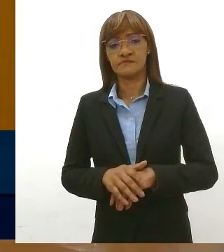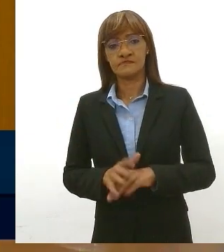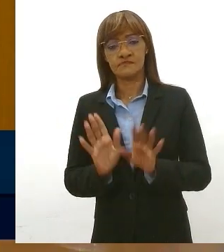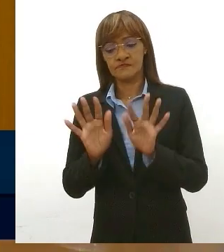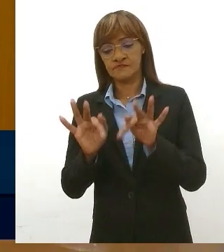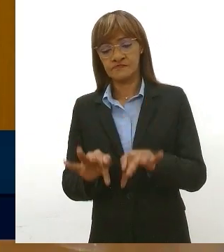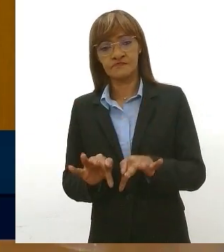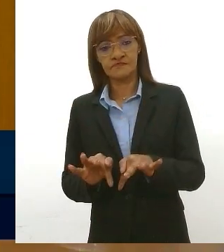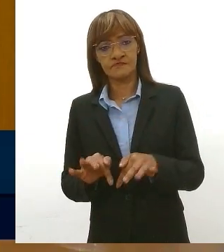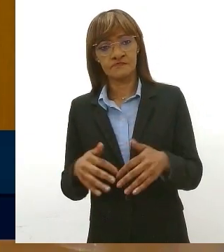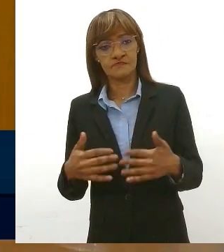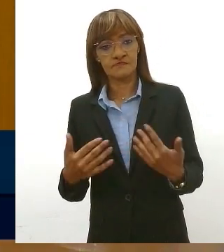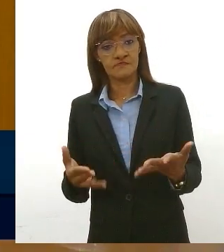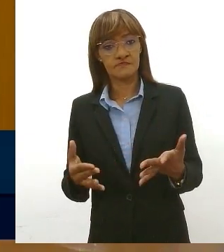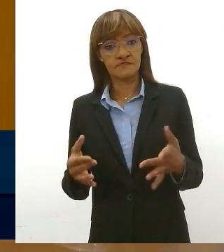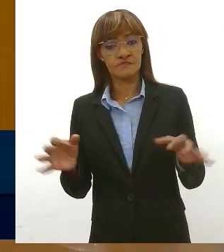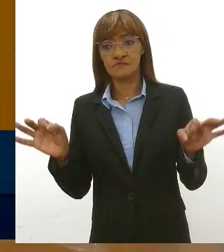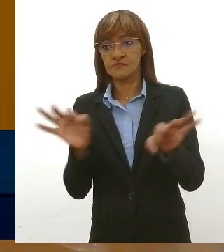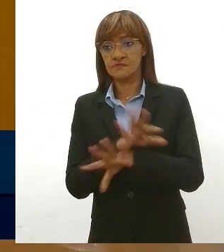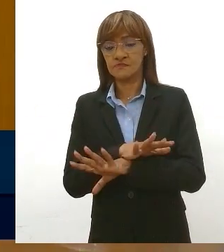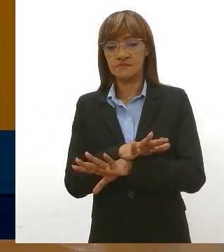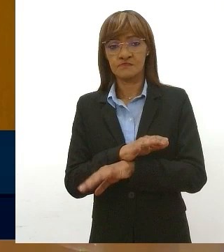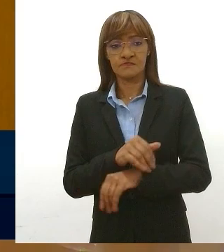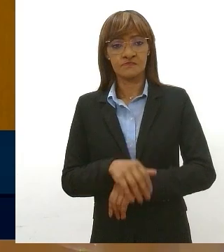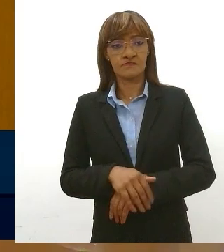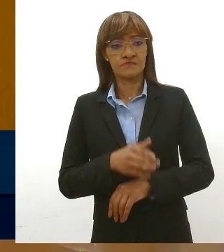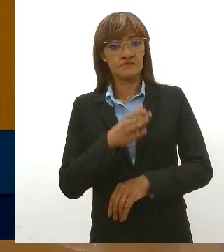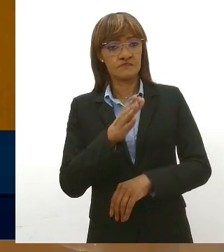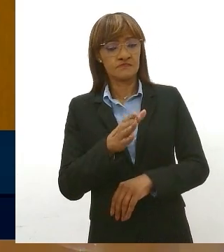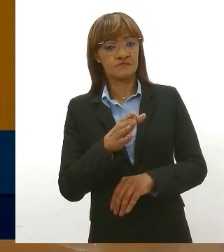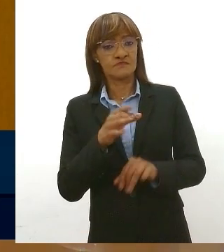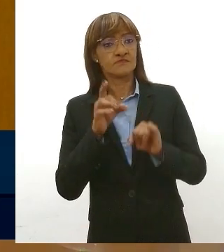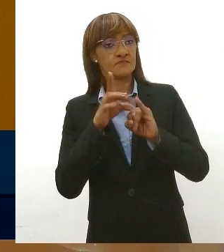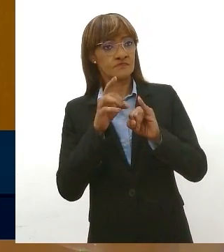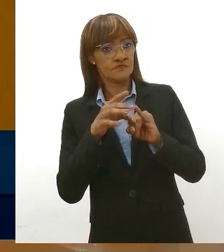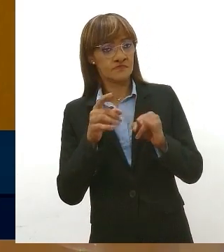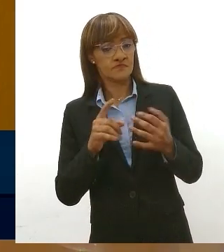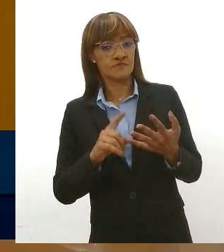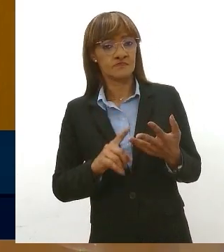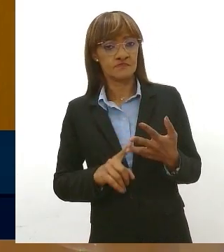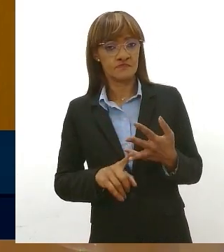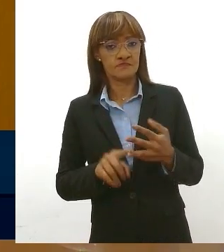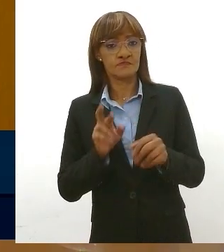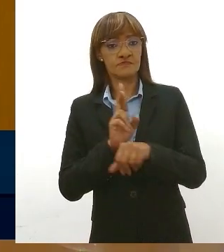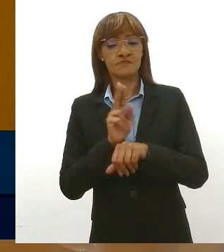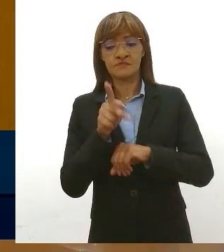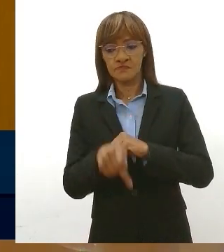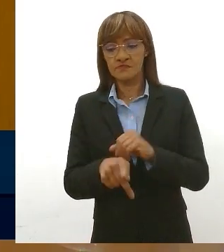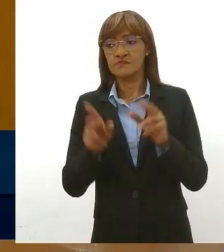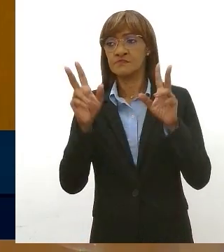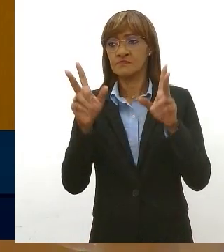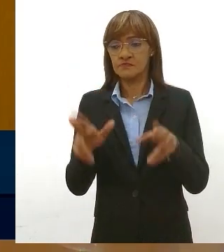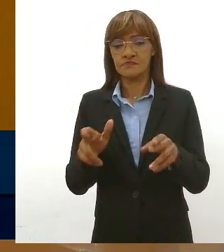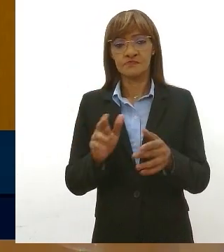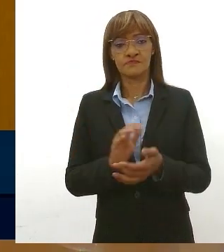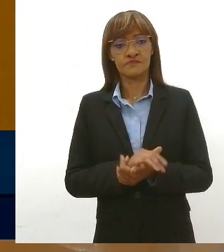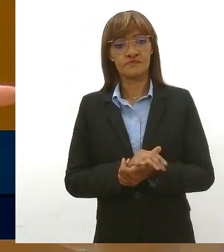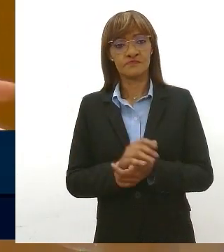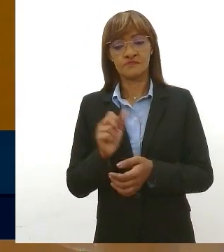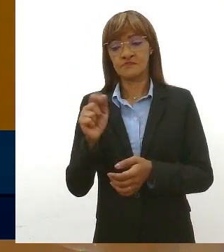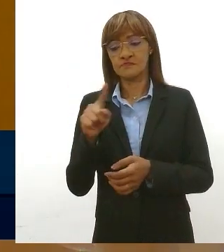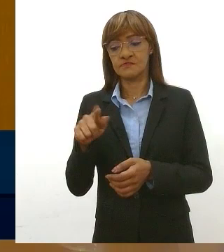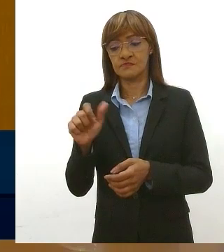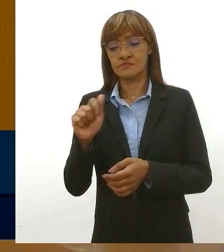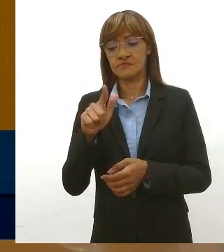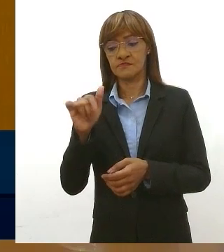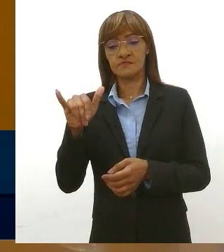Vocês passaram lá em Itapuranga com a Azaleia, a gente passou em Ribeirópolis também esse mesmo cenário com a Azaleia, ou seja, fica aquele vácuo. E a gente não